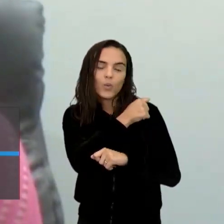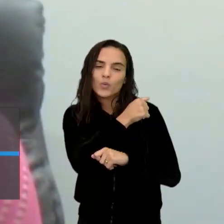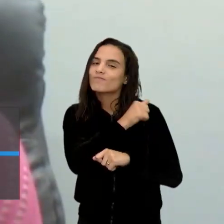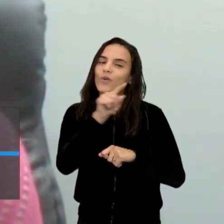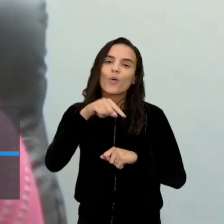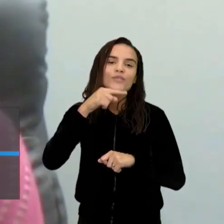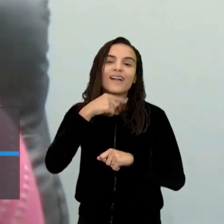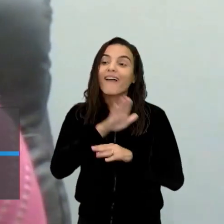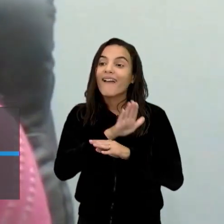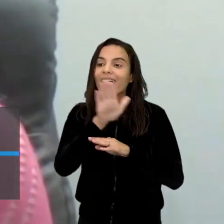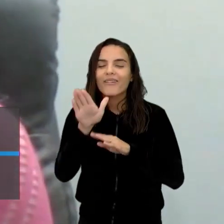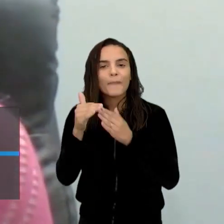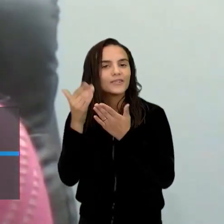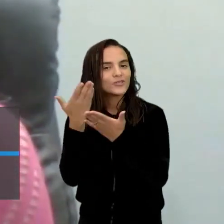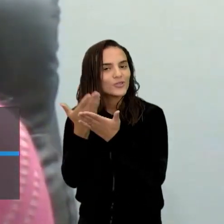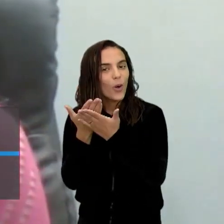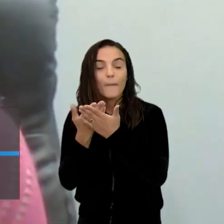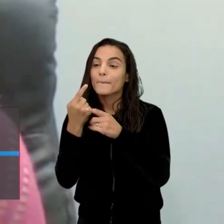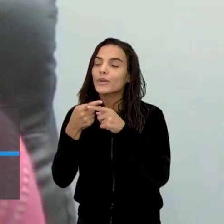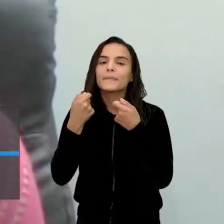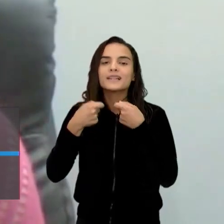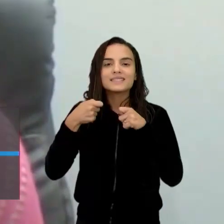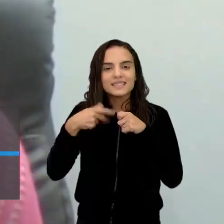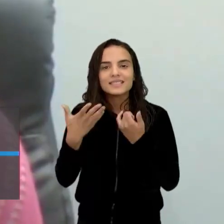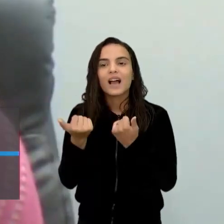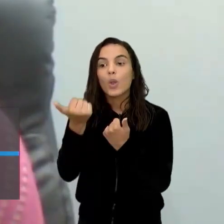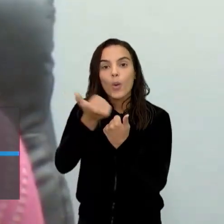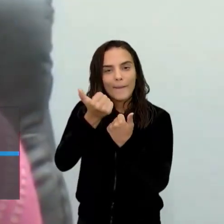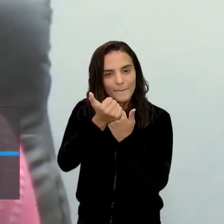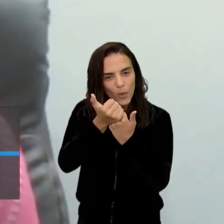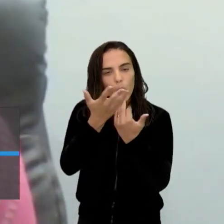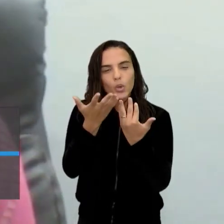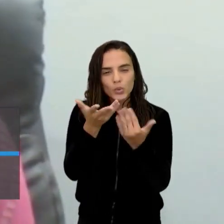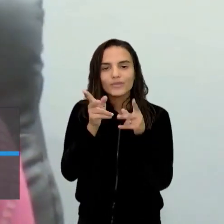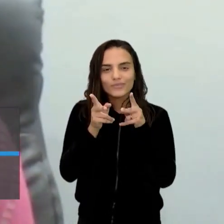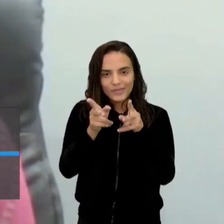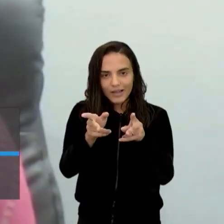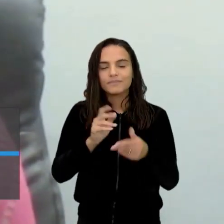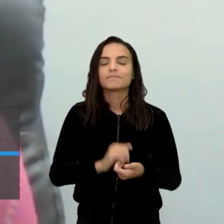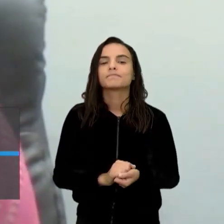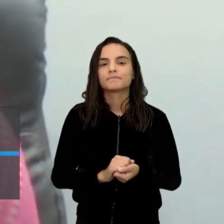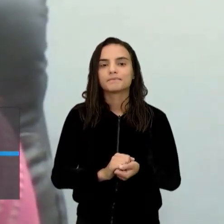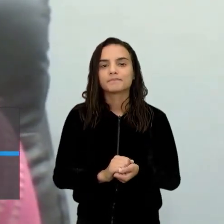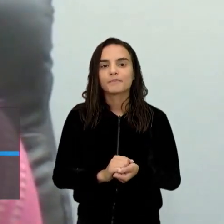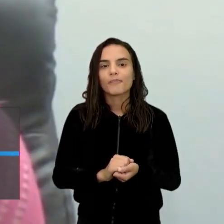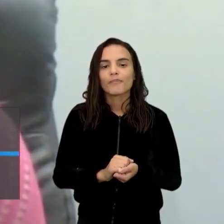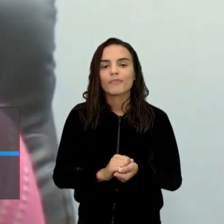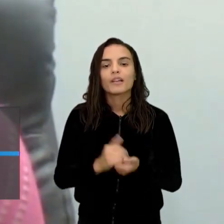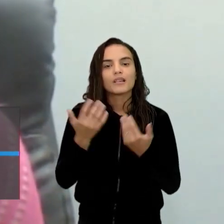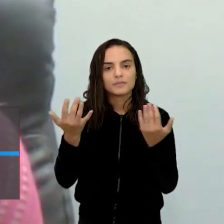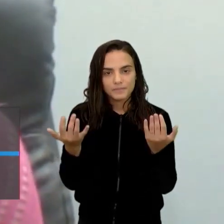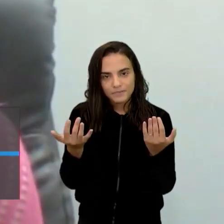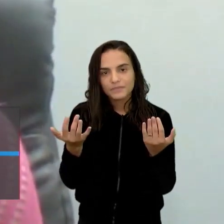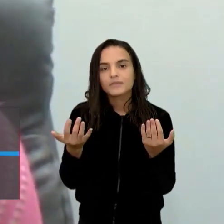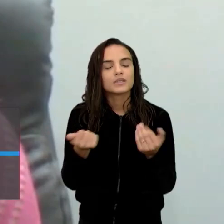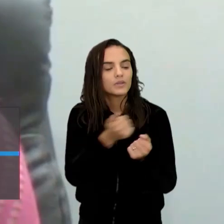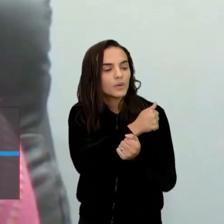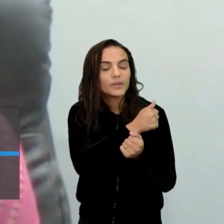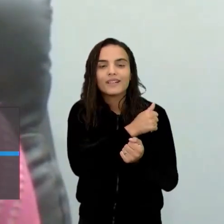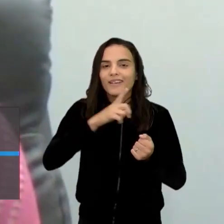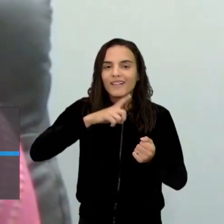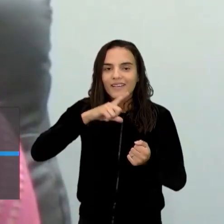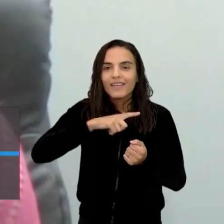para a escola de maneira nenhuma, porque dependem de um atendimento permanente e pervasivo. Na maioria das vezes, esses alunos, eles